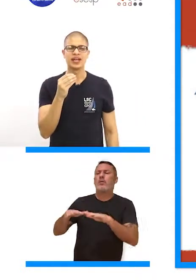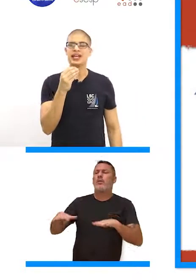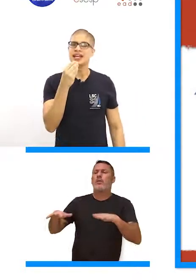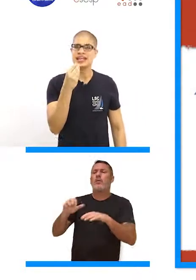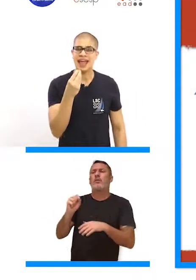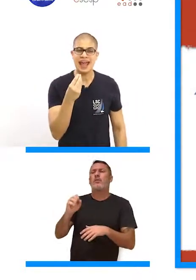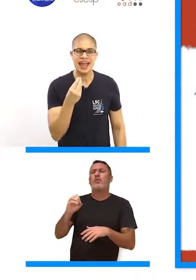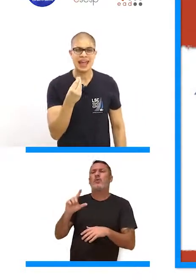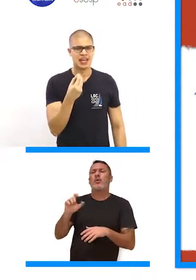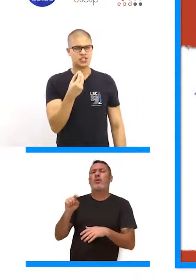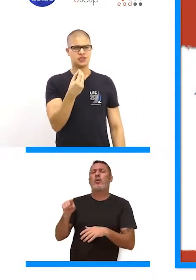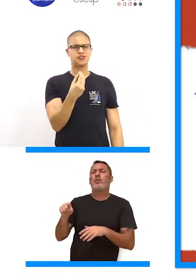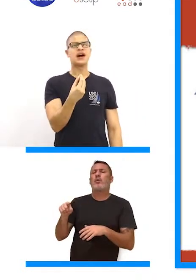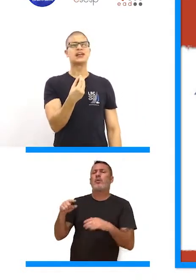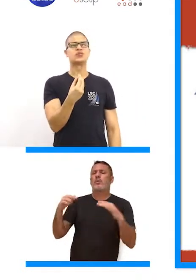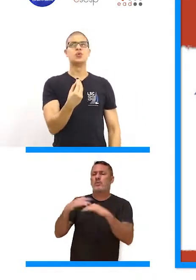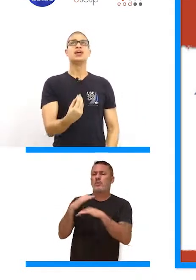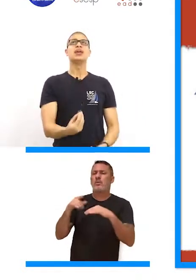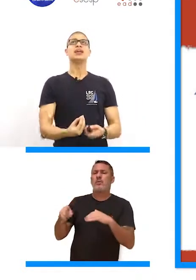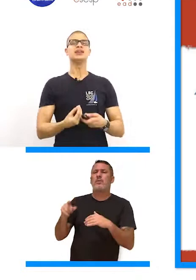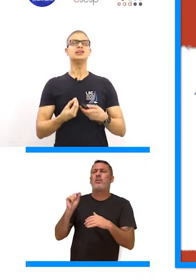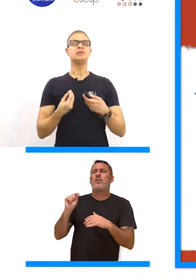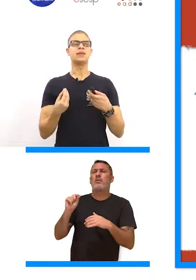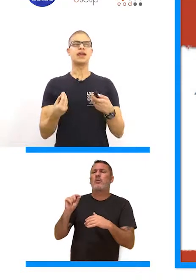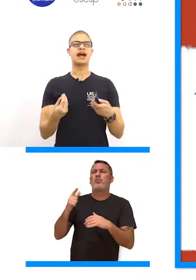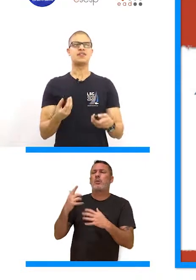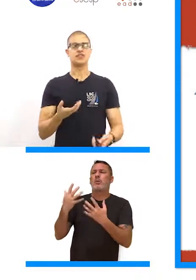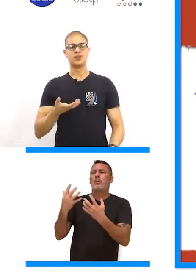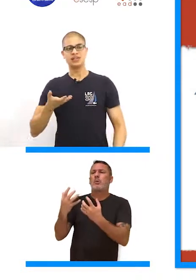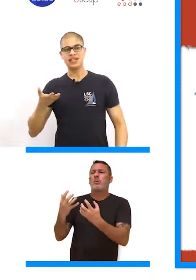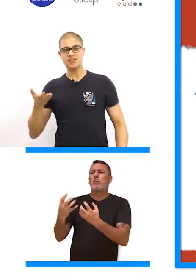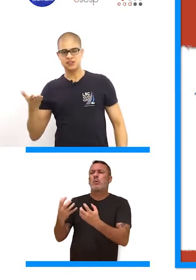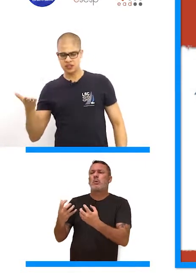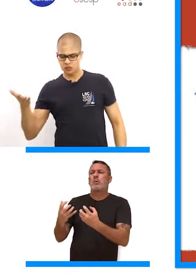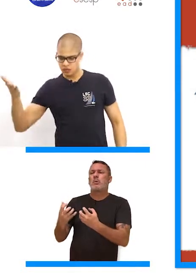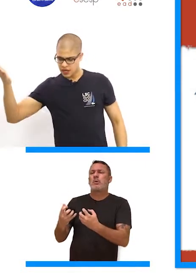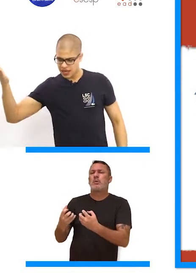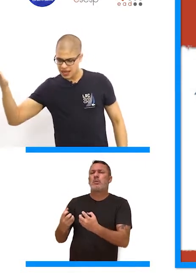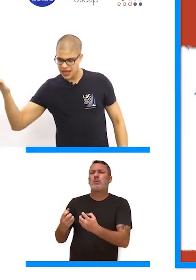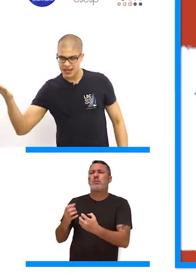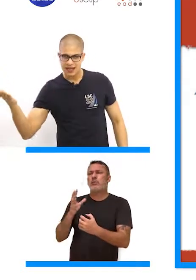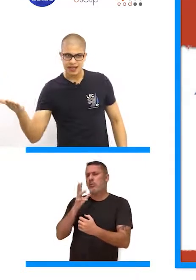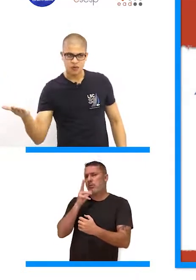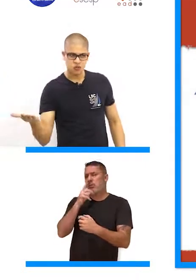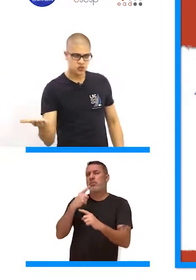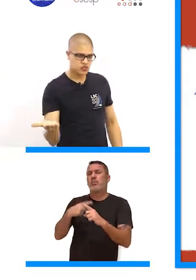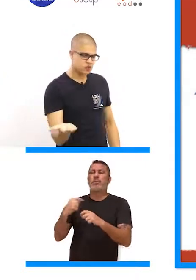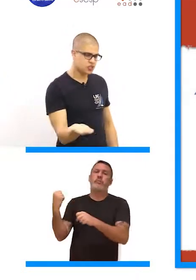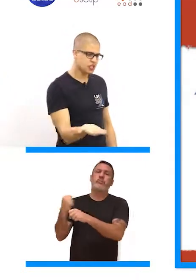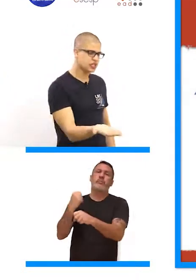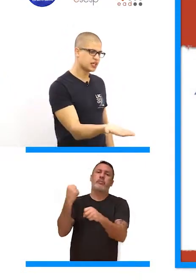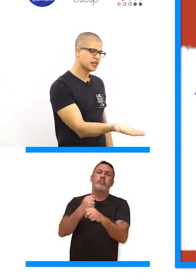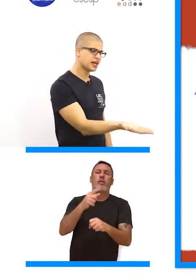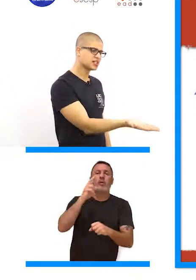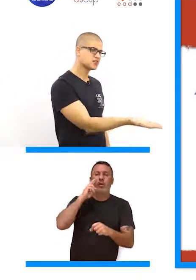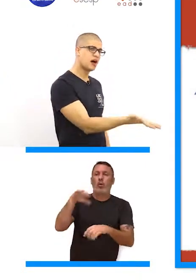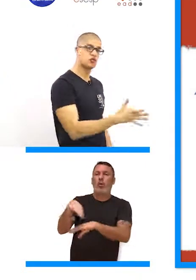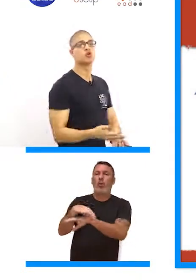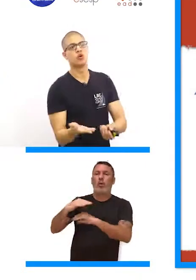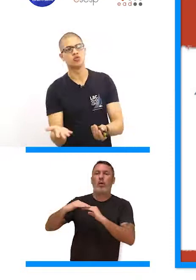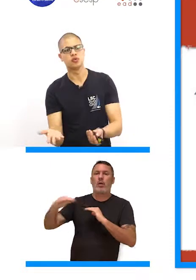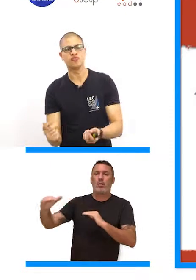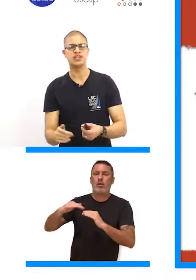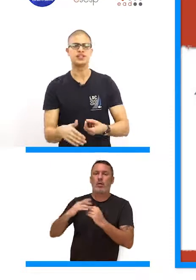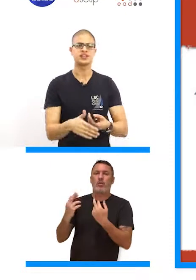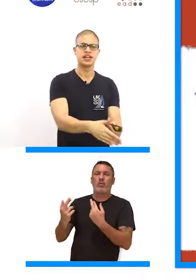solo ele é, de fato, impermeável devido à construção de